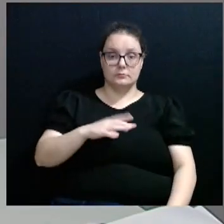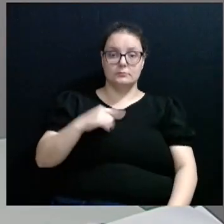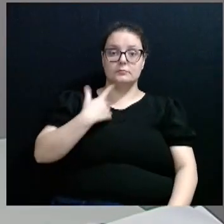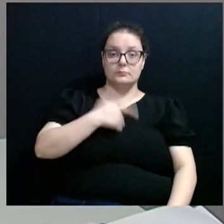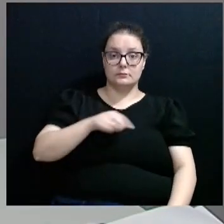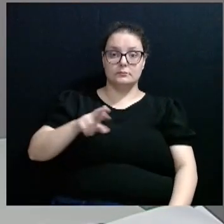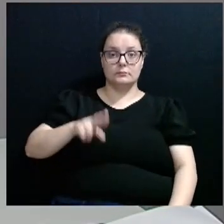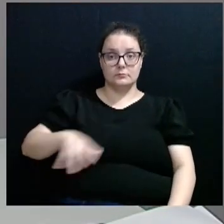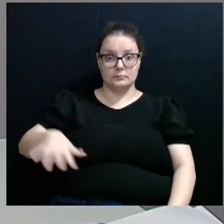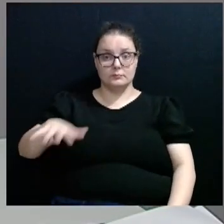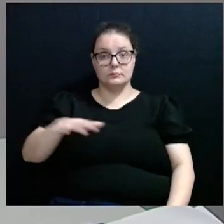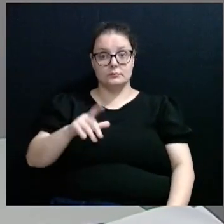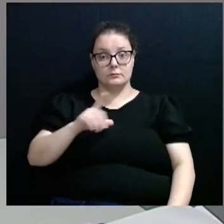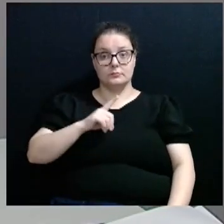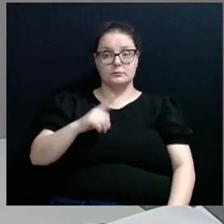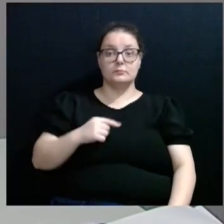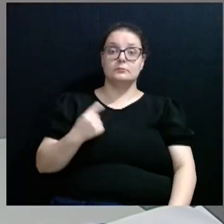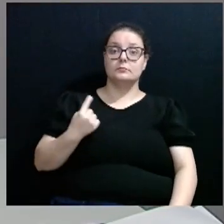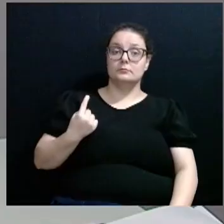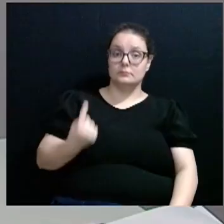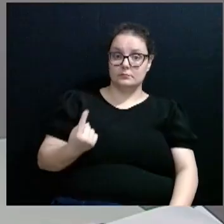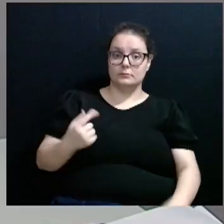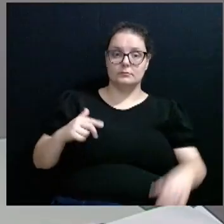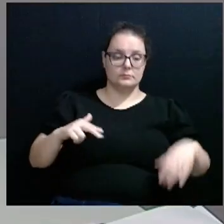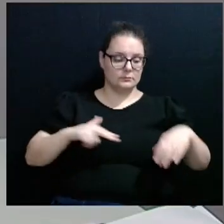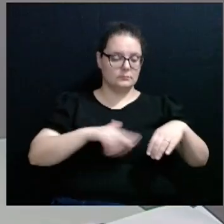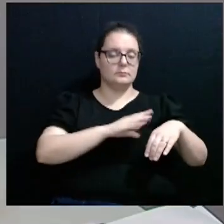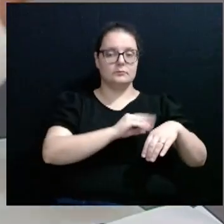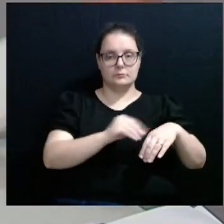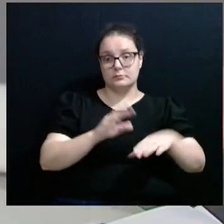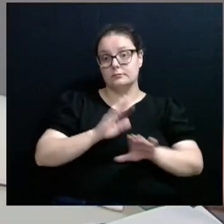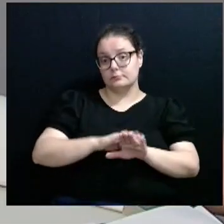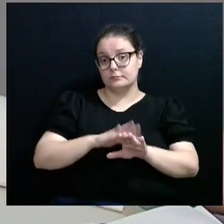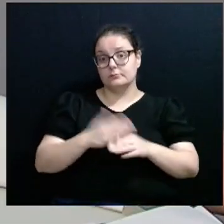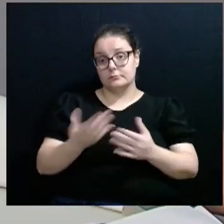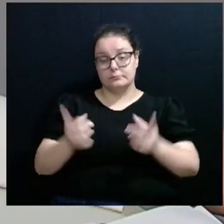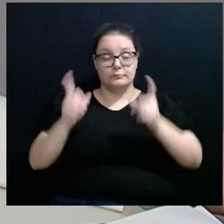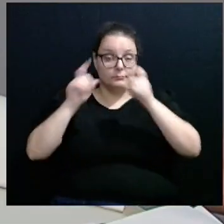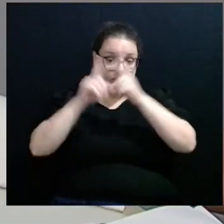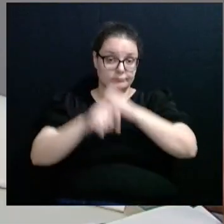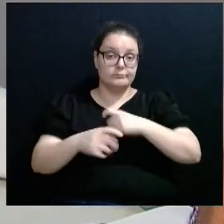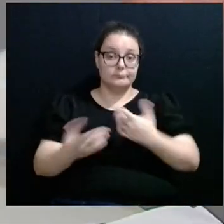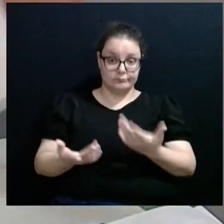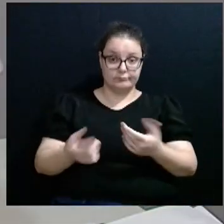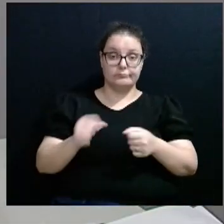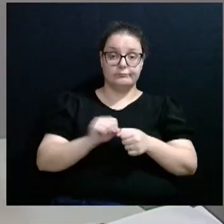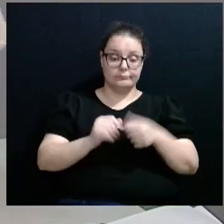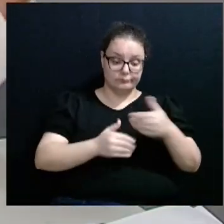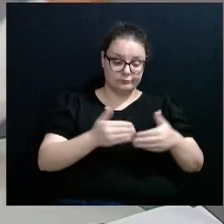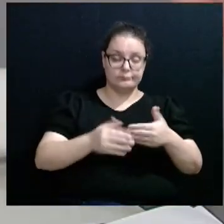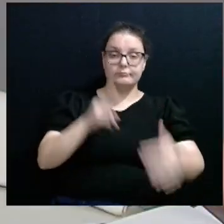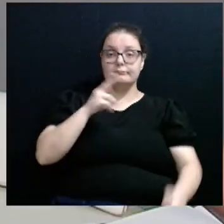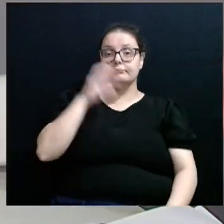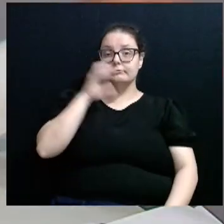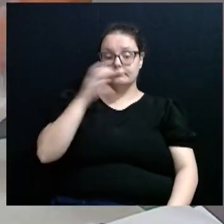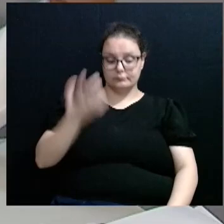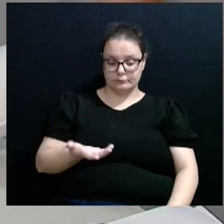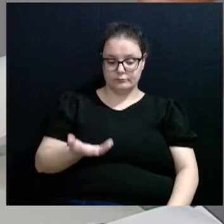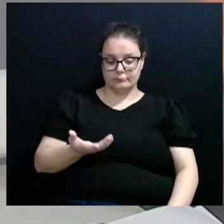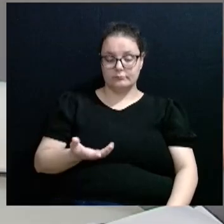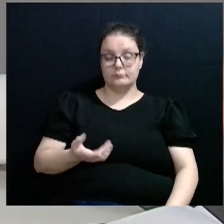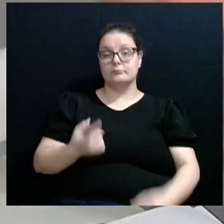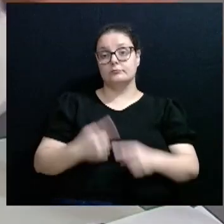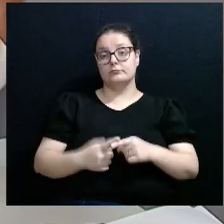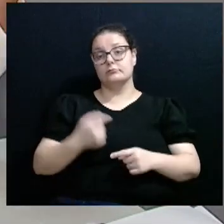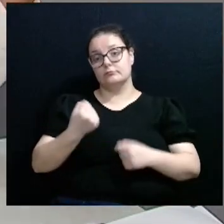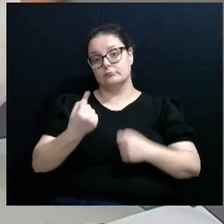temos apenas um tomógrafo funcionando, o que dificulta tanto a realização dos procedimentos de urgência e emergência, porque se tem algum